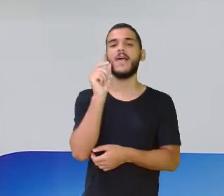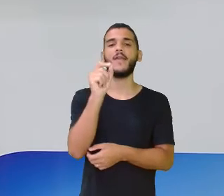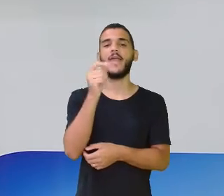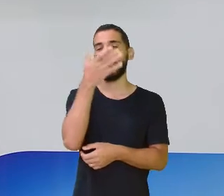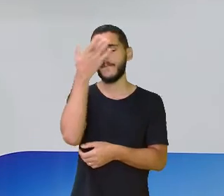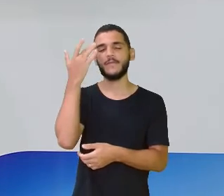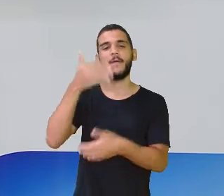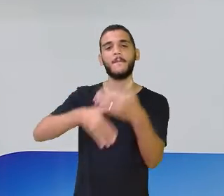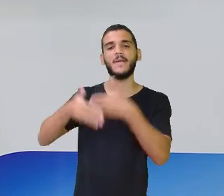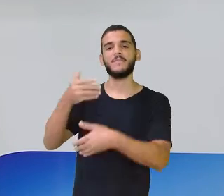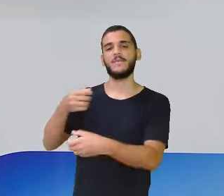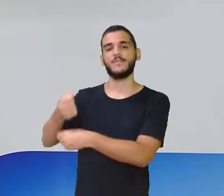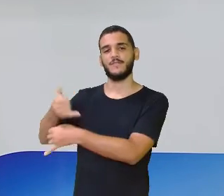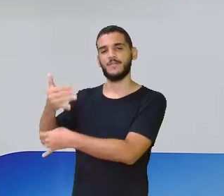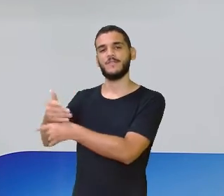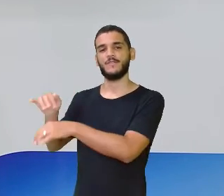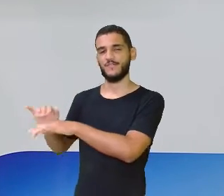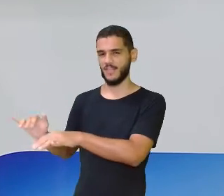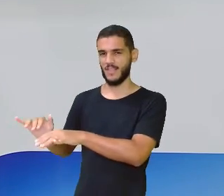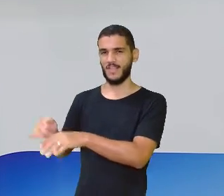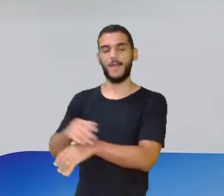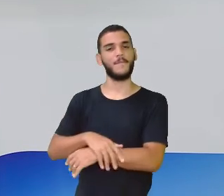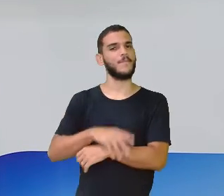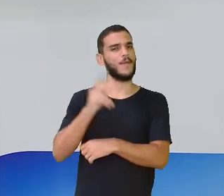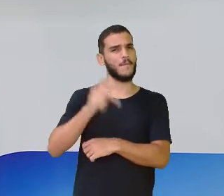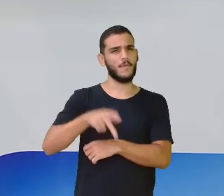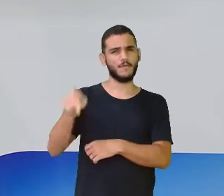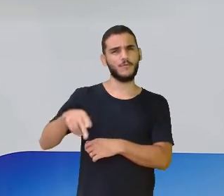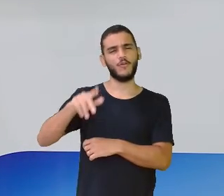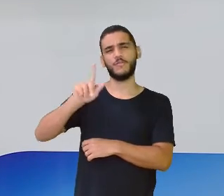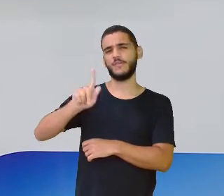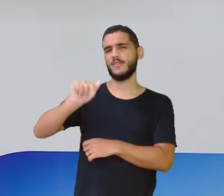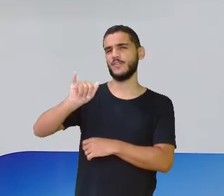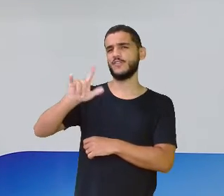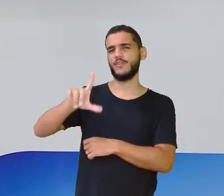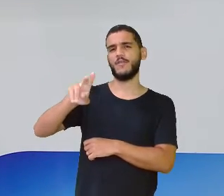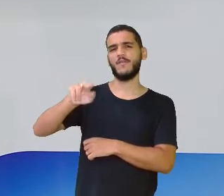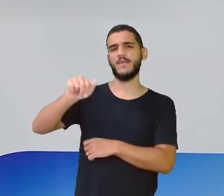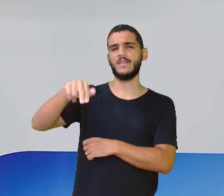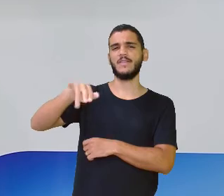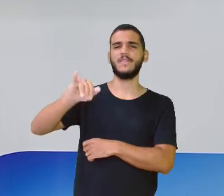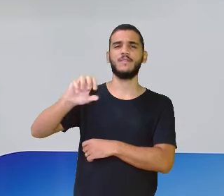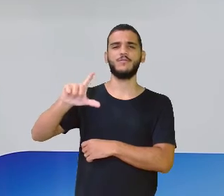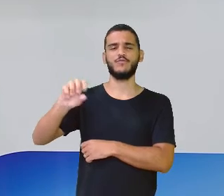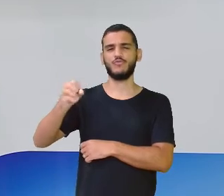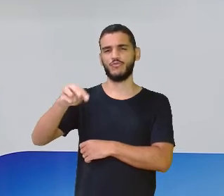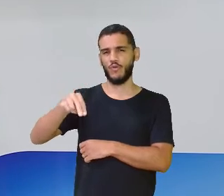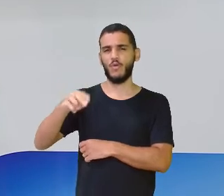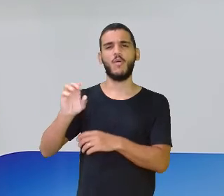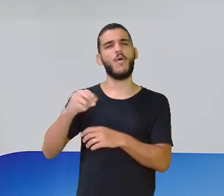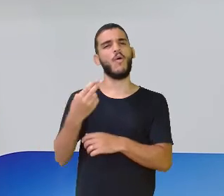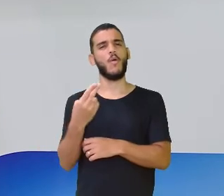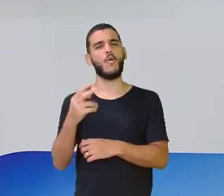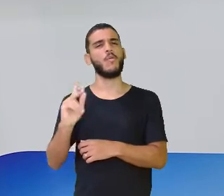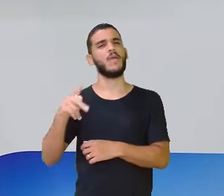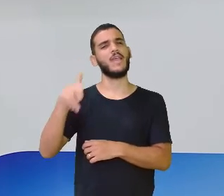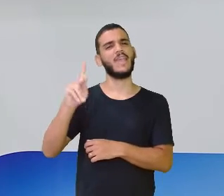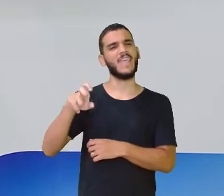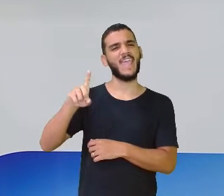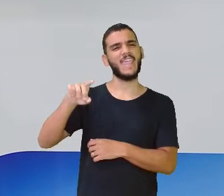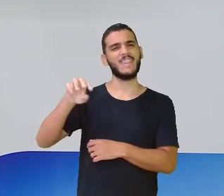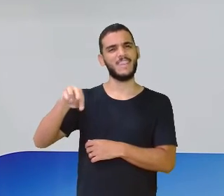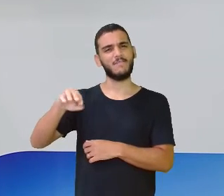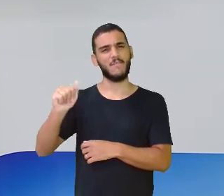no chat comigo? Será o professor Givanilson? Será a professora Kedma? Será algum convidado especial? Daqui a pouco eu te revelo esse segredo.